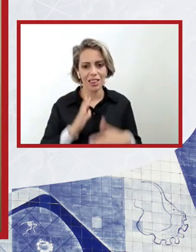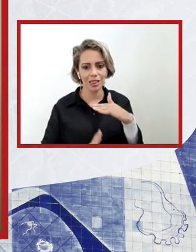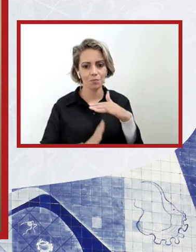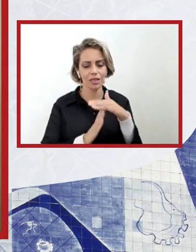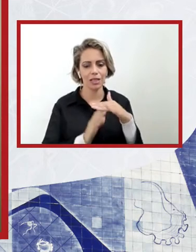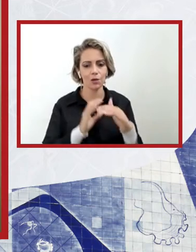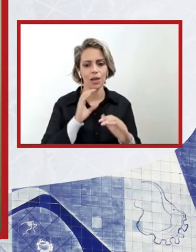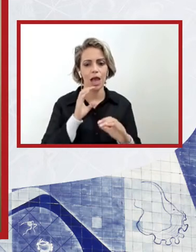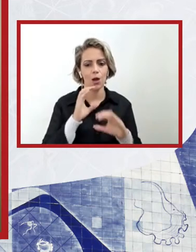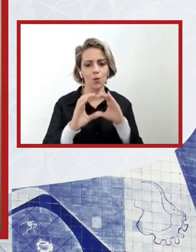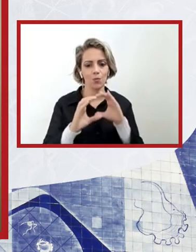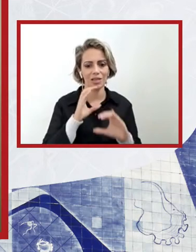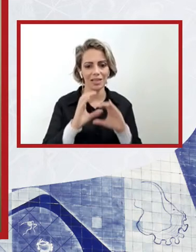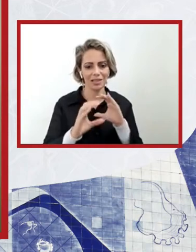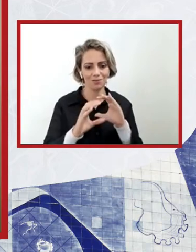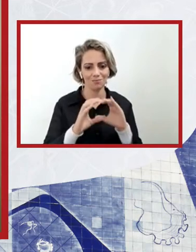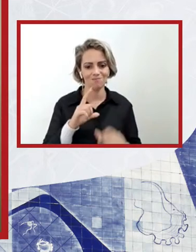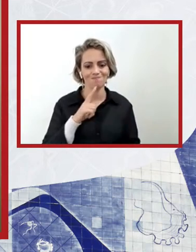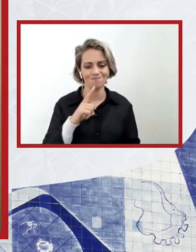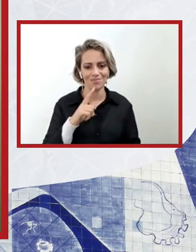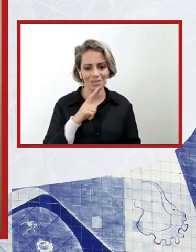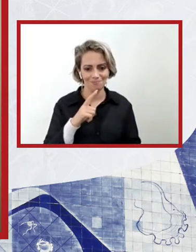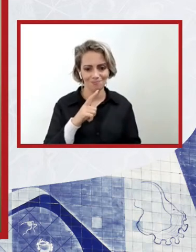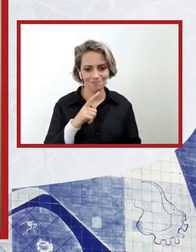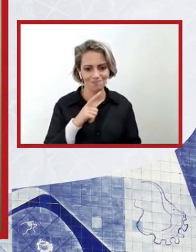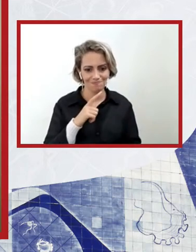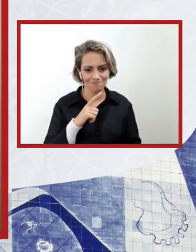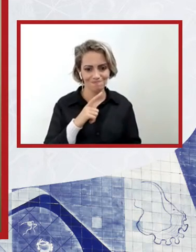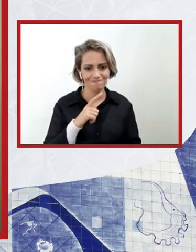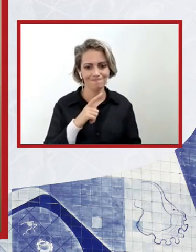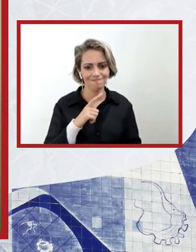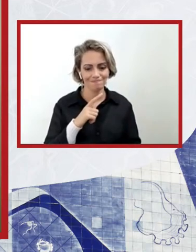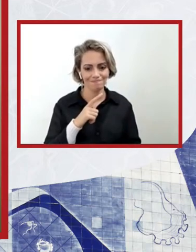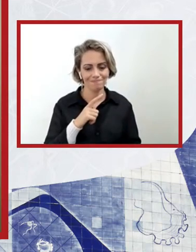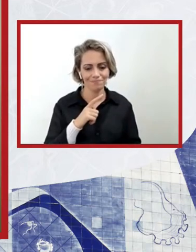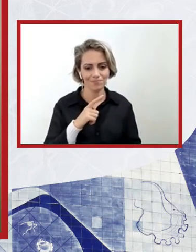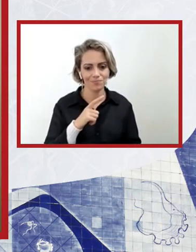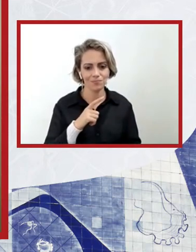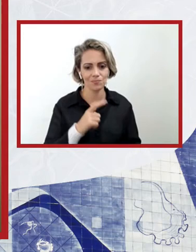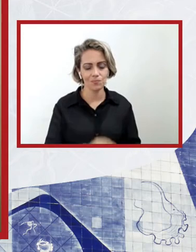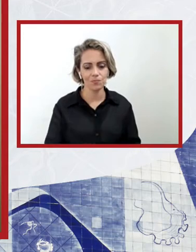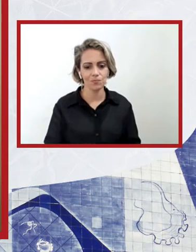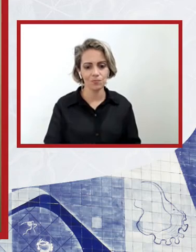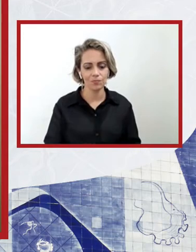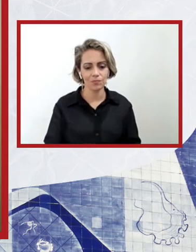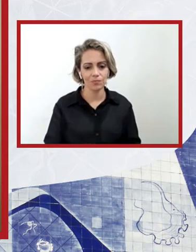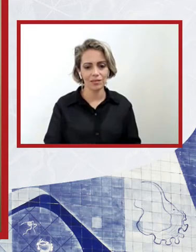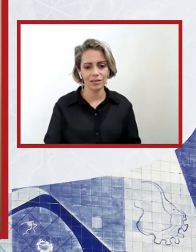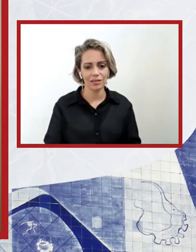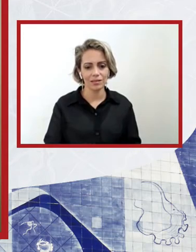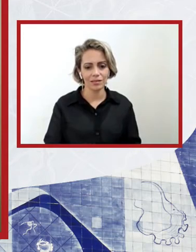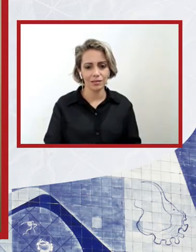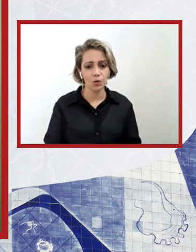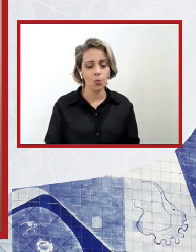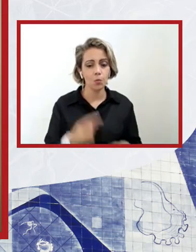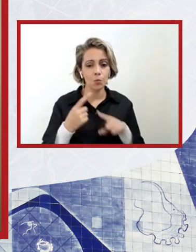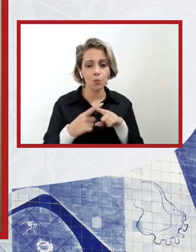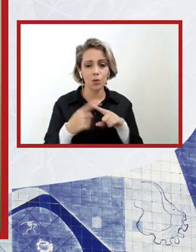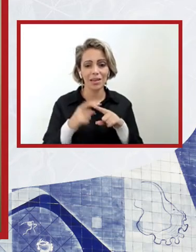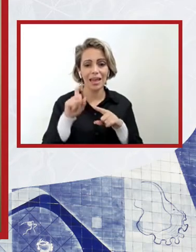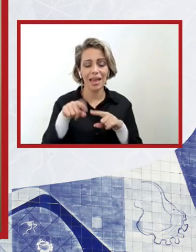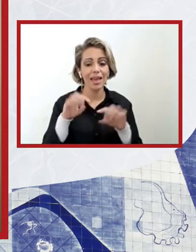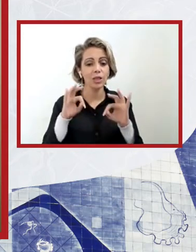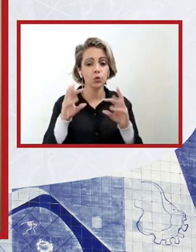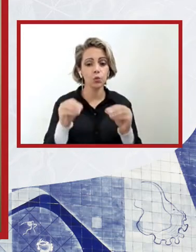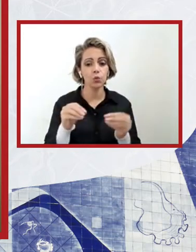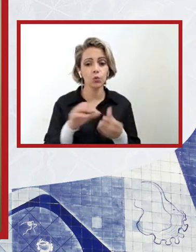ser toda realizada sem a intermediação gráfica. Então, é tudo tátil.